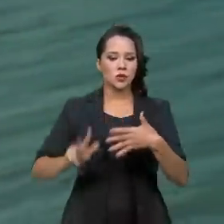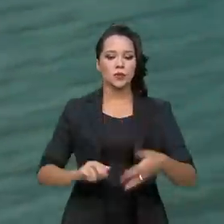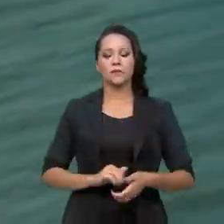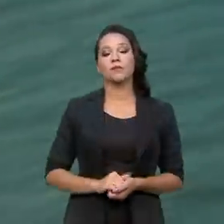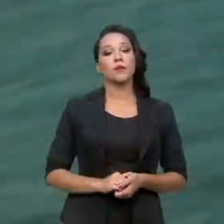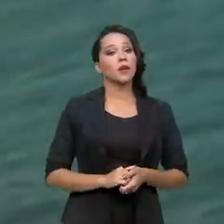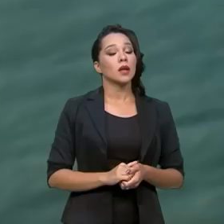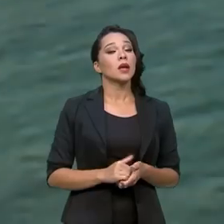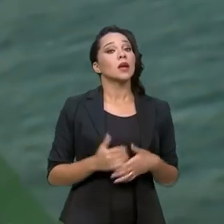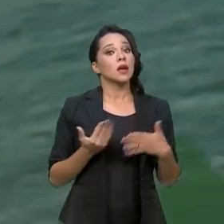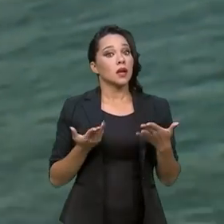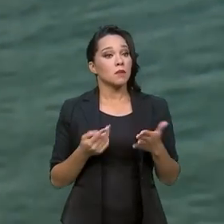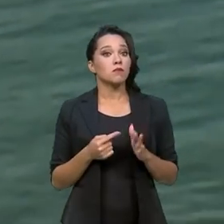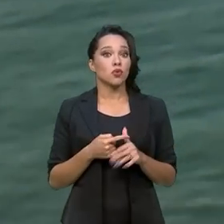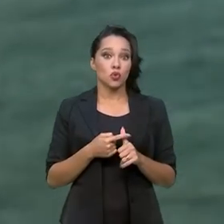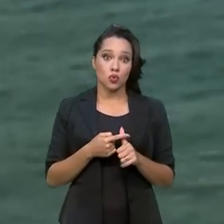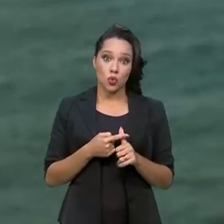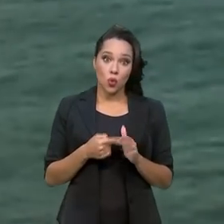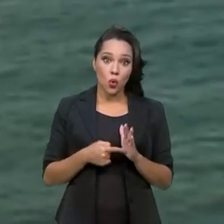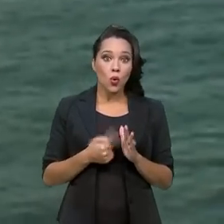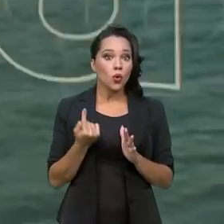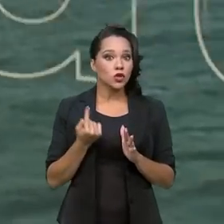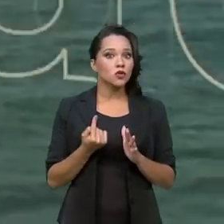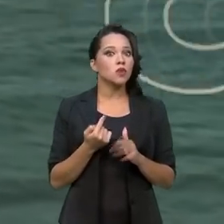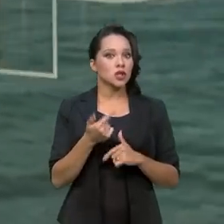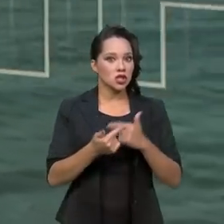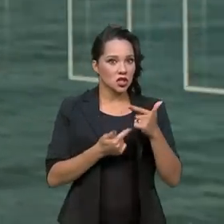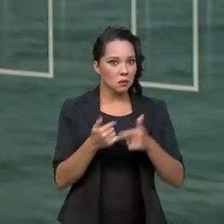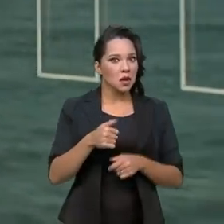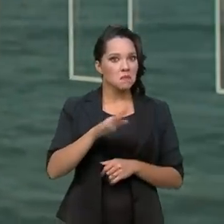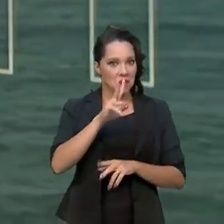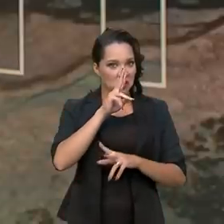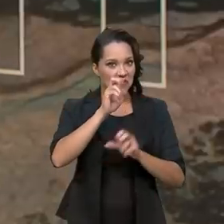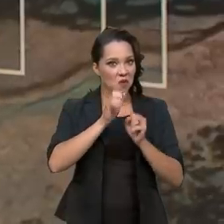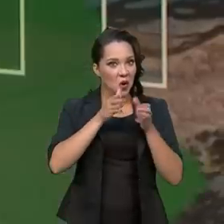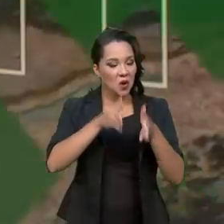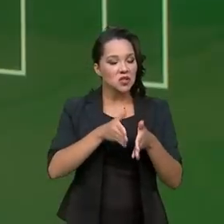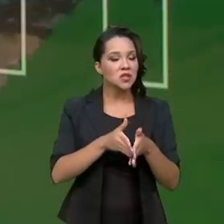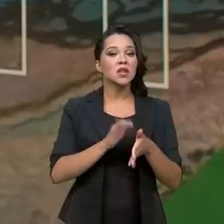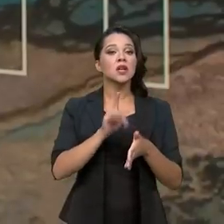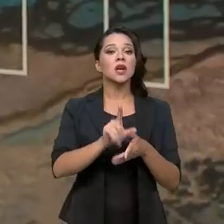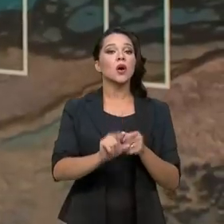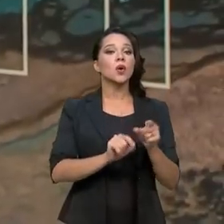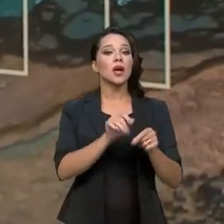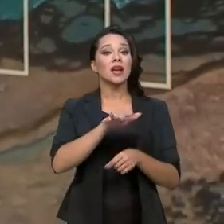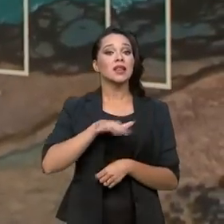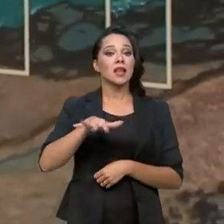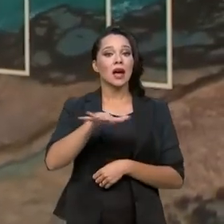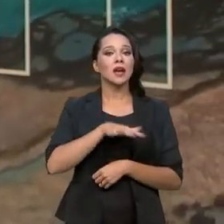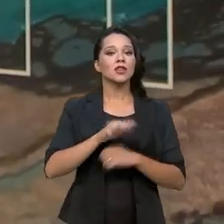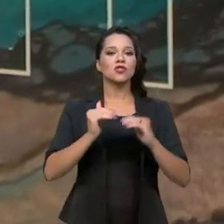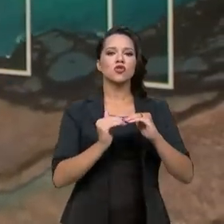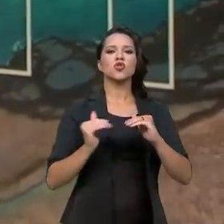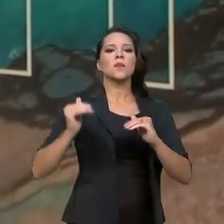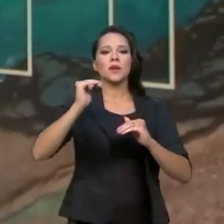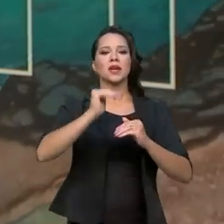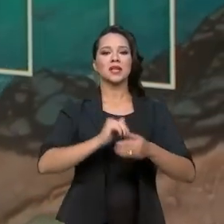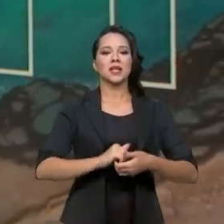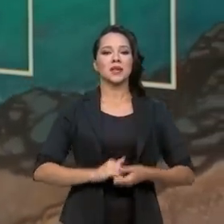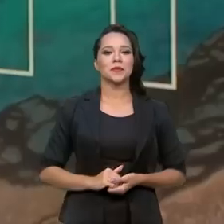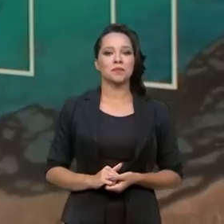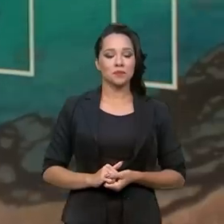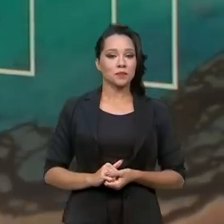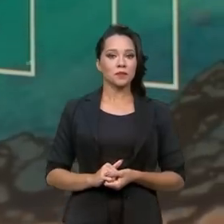por fim, e talvez a parte em que nós atuamos mais grandemente, que é, digamos, a vertente de soberania,